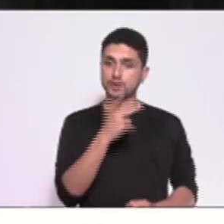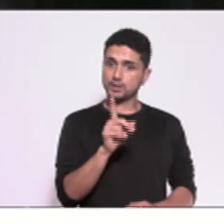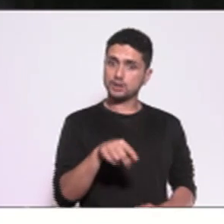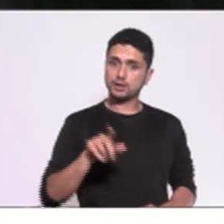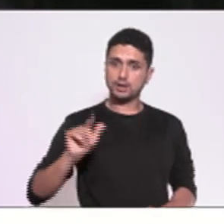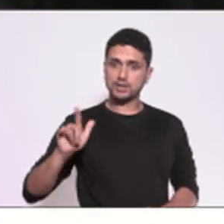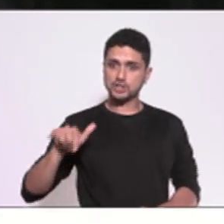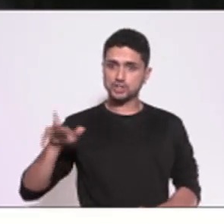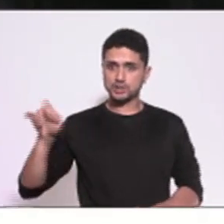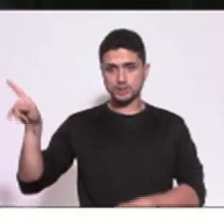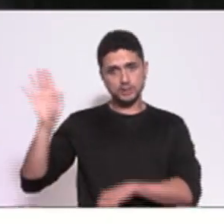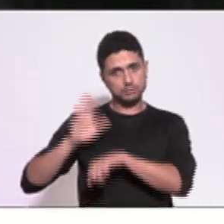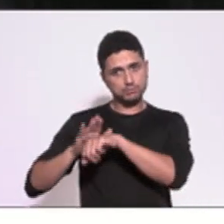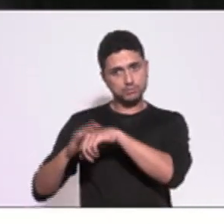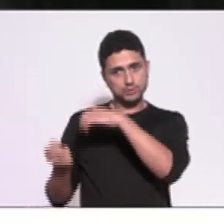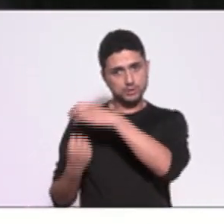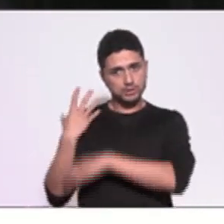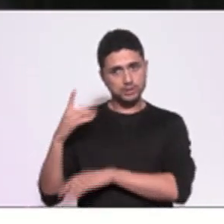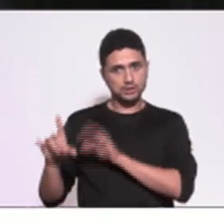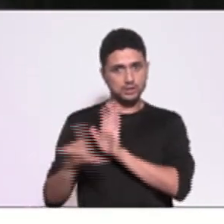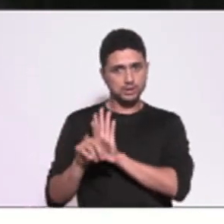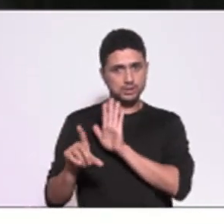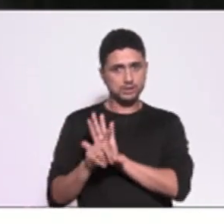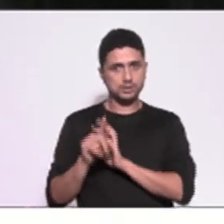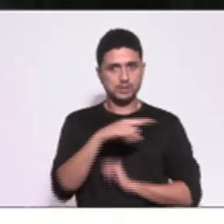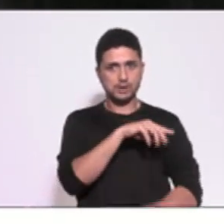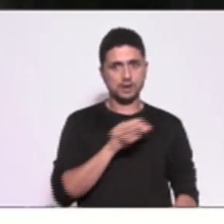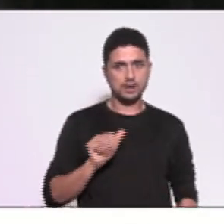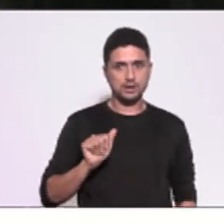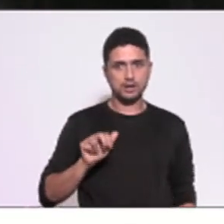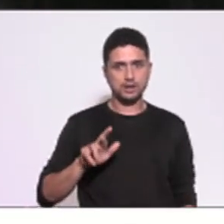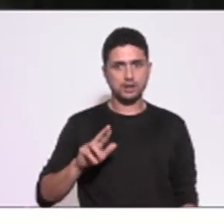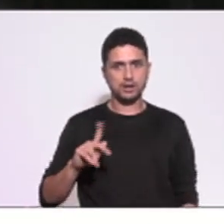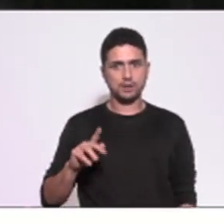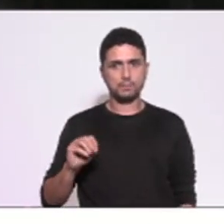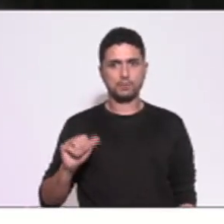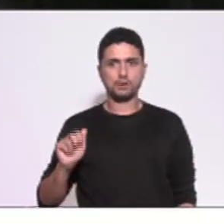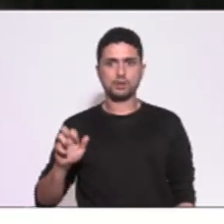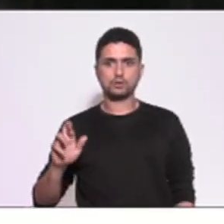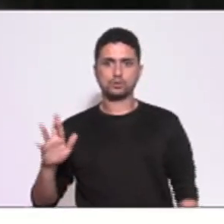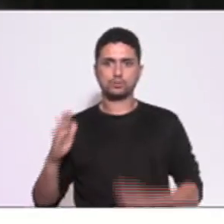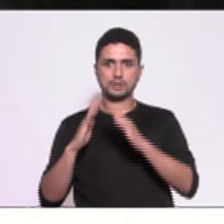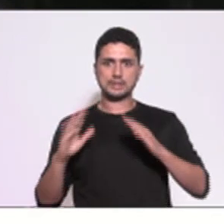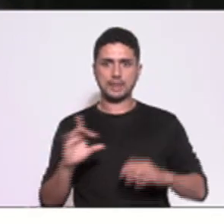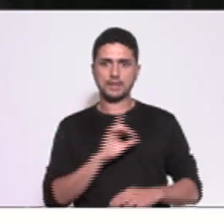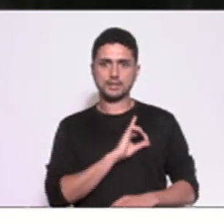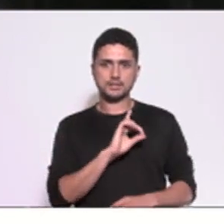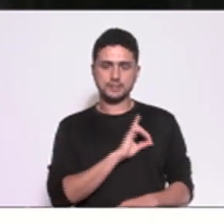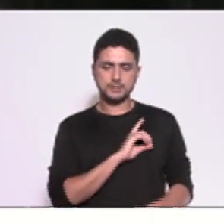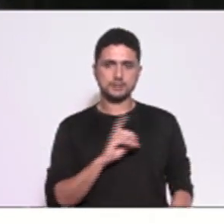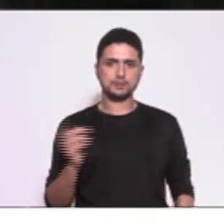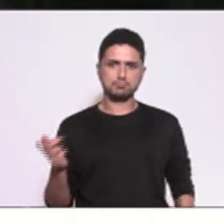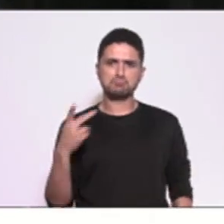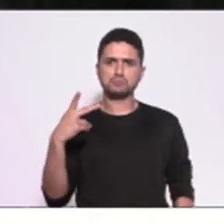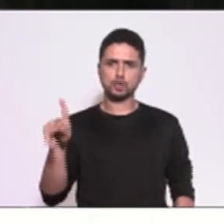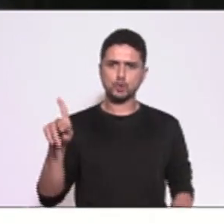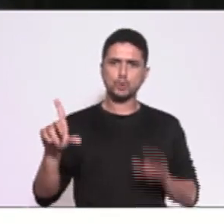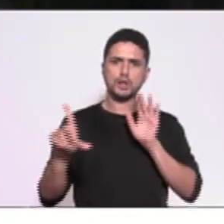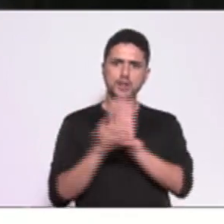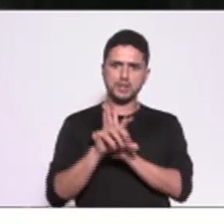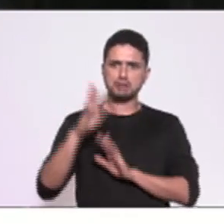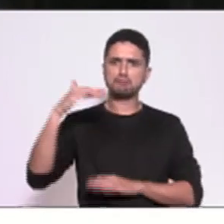delegado ali do Arpoador e delegado de Ipanema, das 2 delegacias, ou seja, a sua lei conhecida